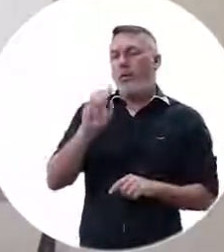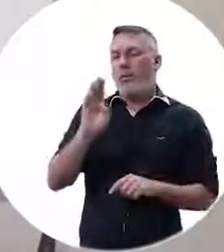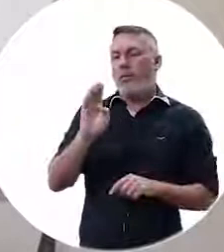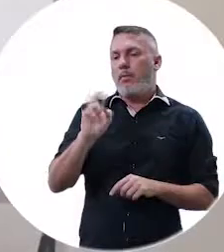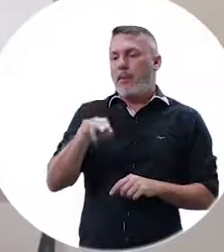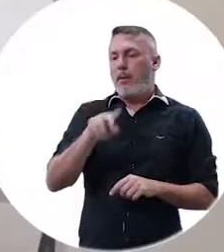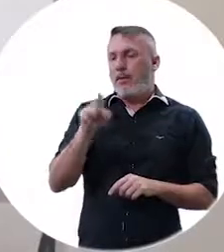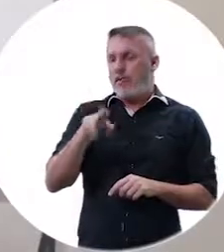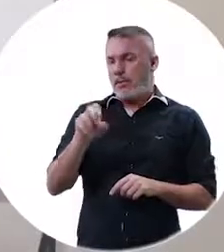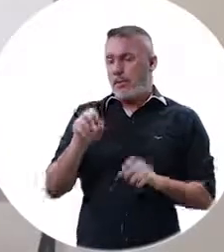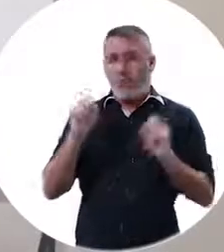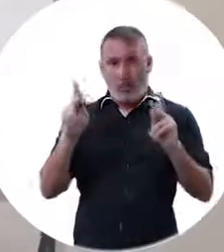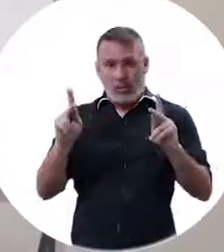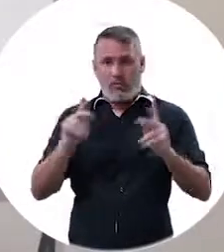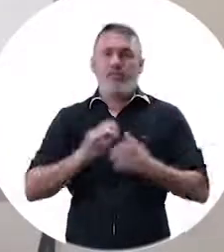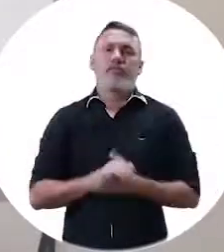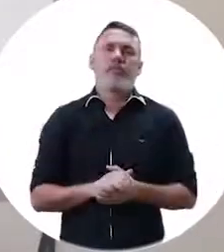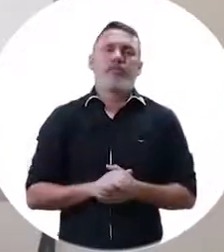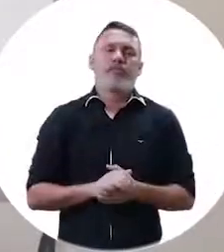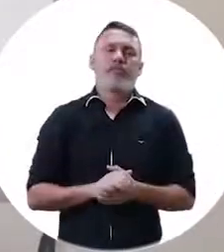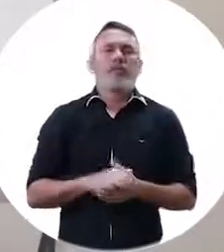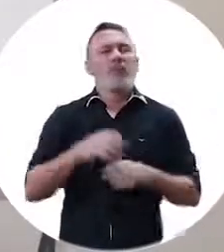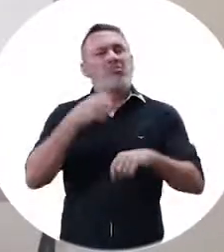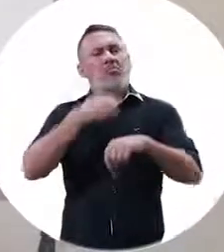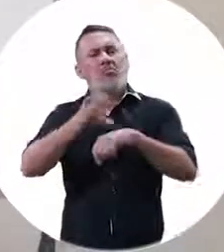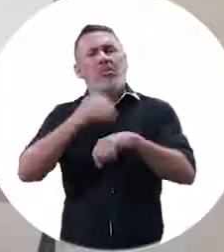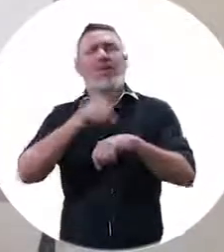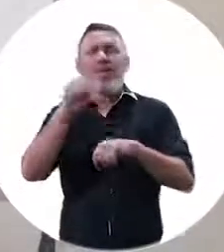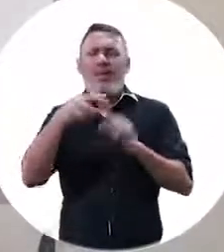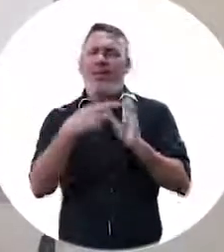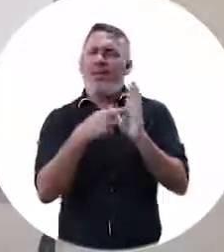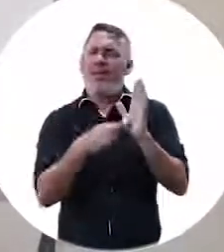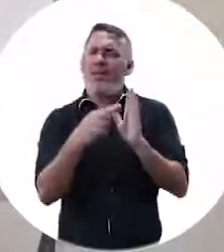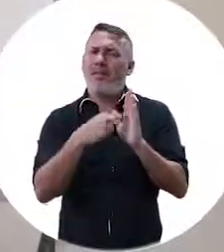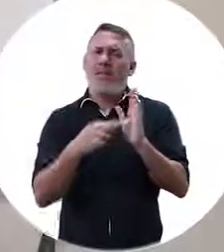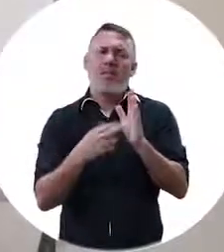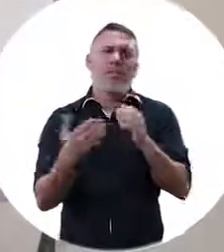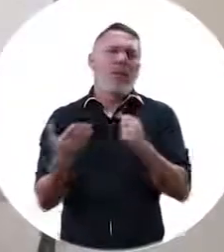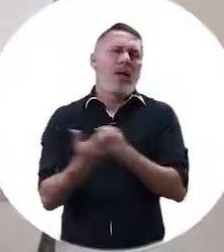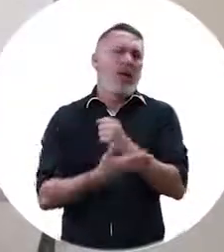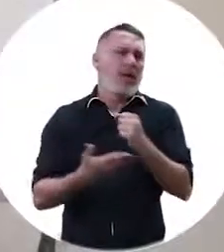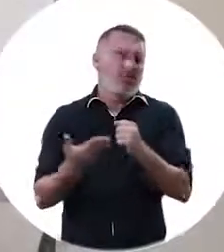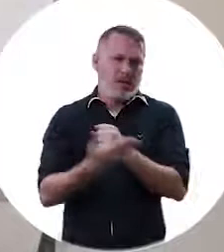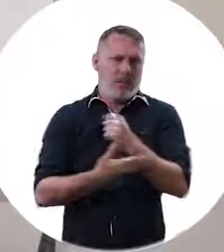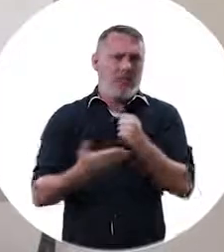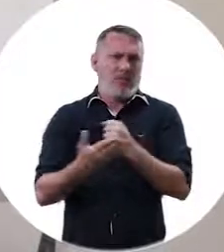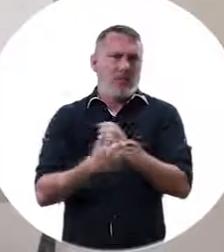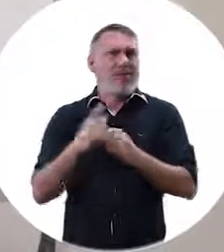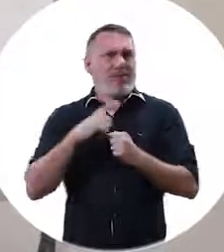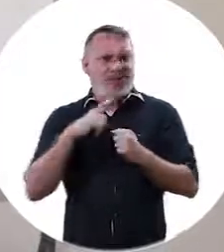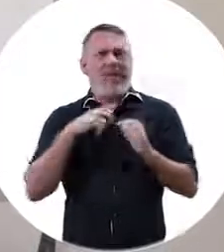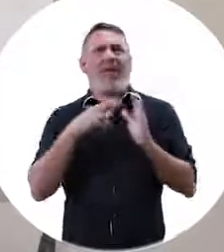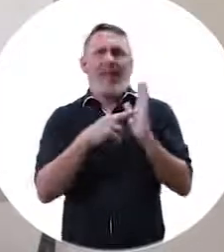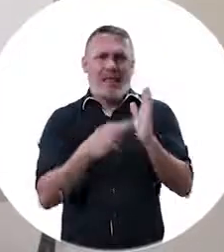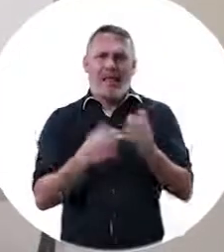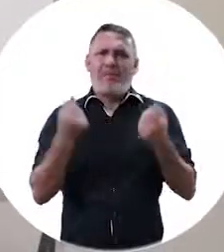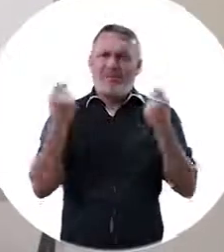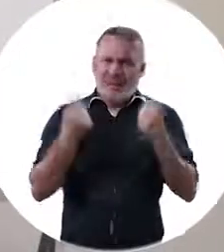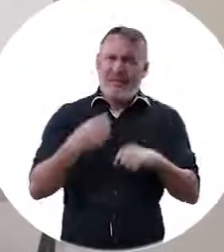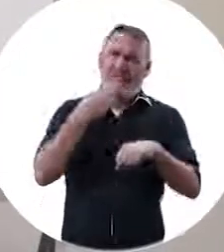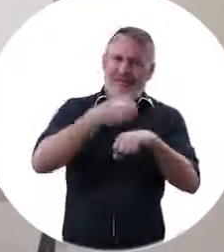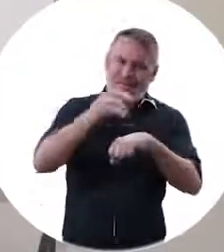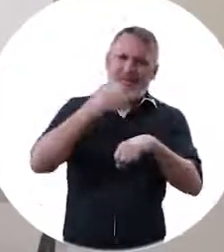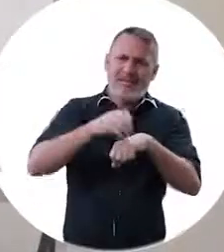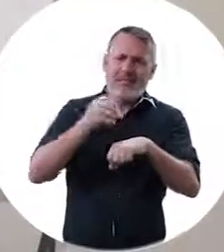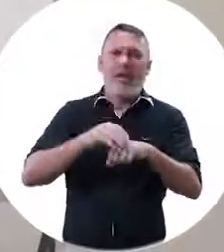vai ser benzeno. Tudo bem? Essas são as regras básicas, por mais que sejam